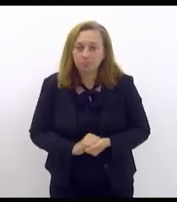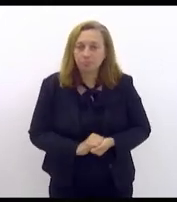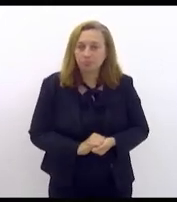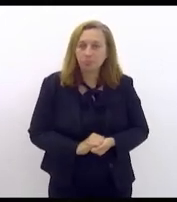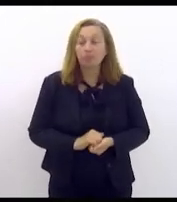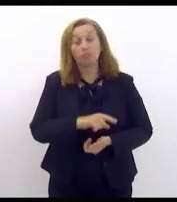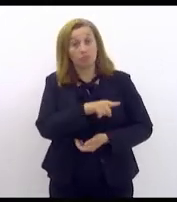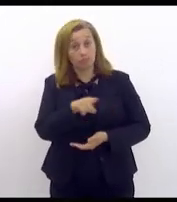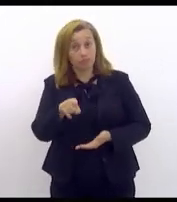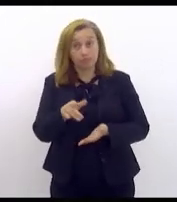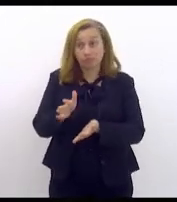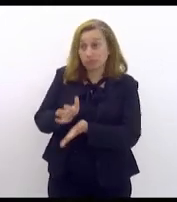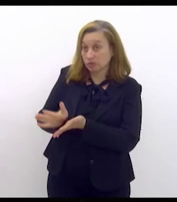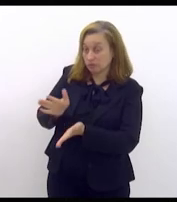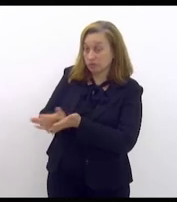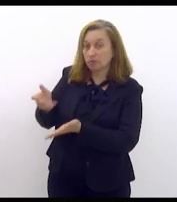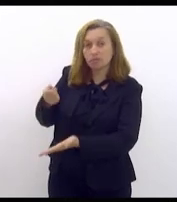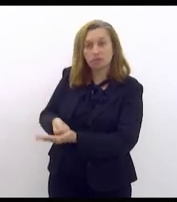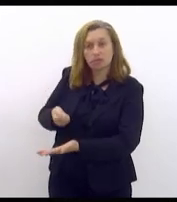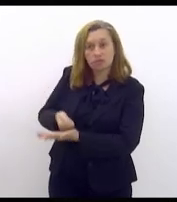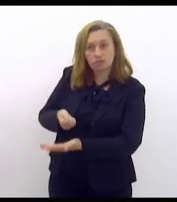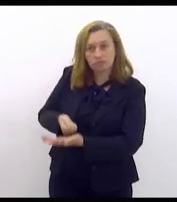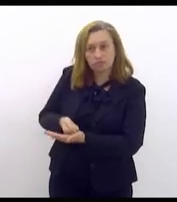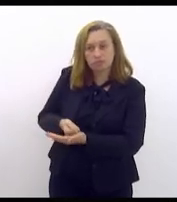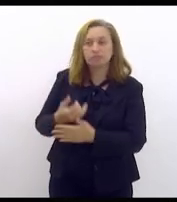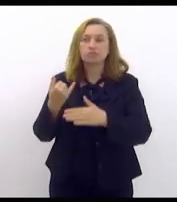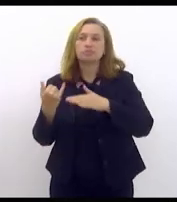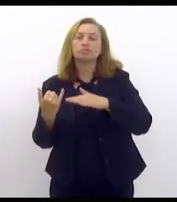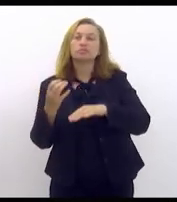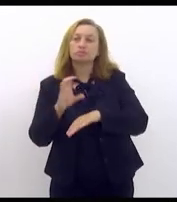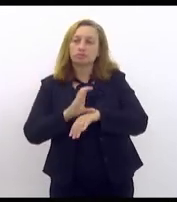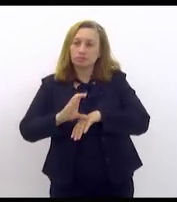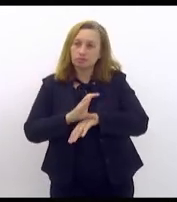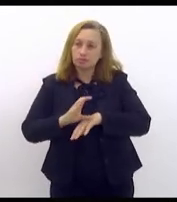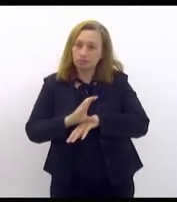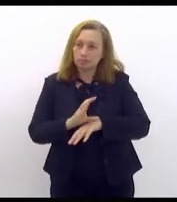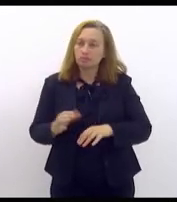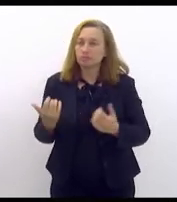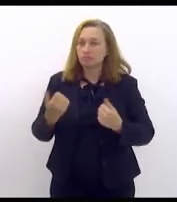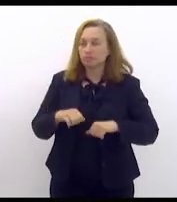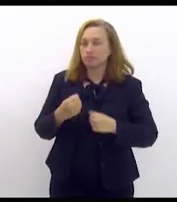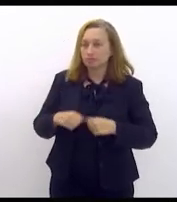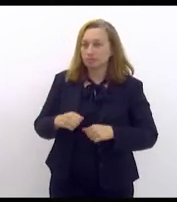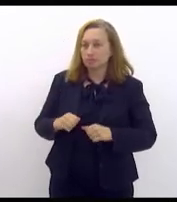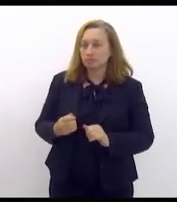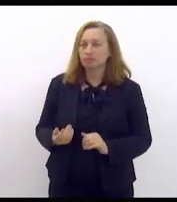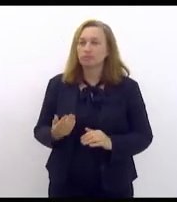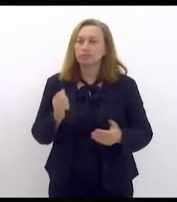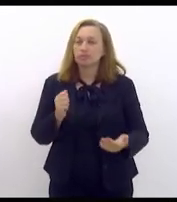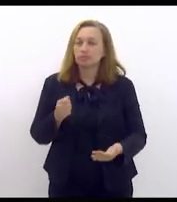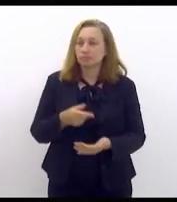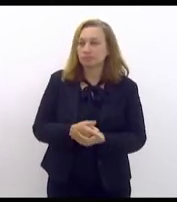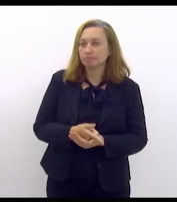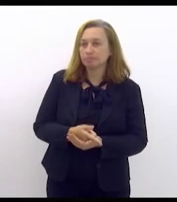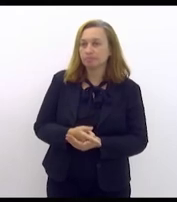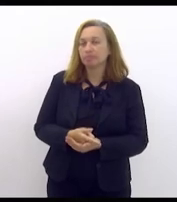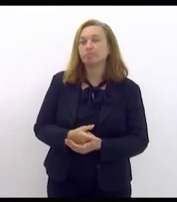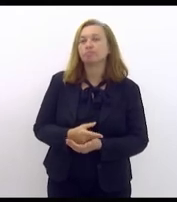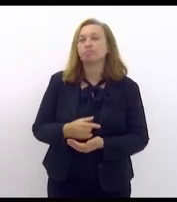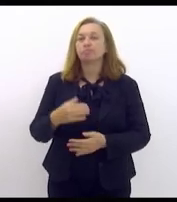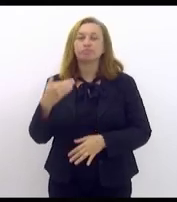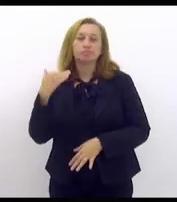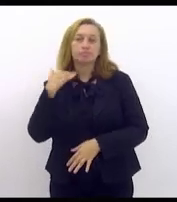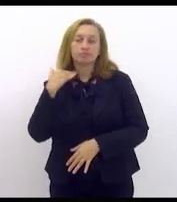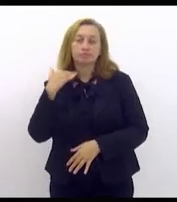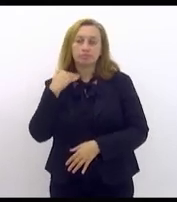Essas são despesas obrigatórias e constitucionais que devem ser cobertas pelo Tesouro Estadual, ou seja, seu caixa único com